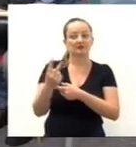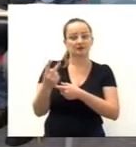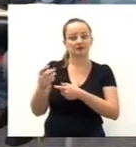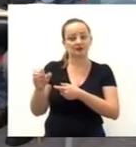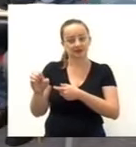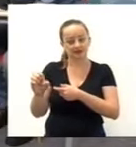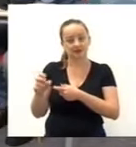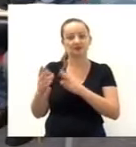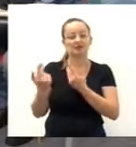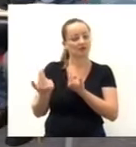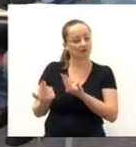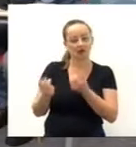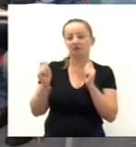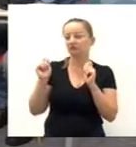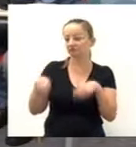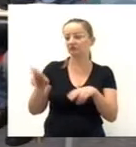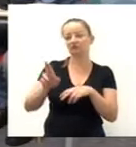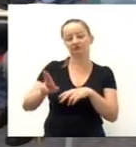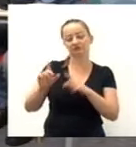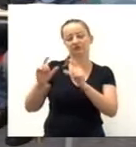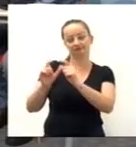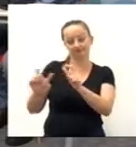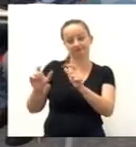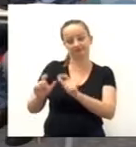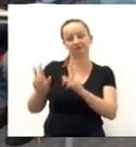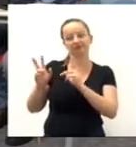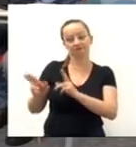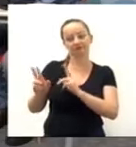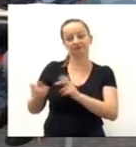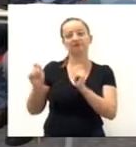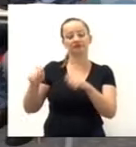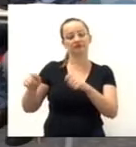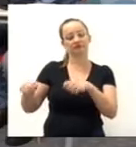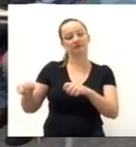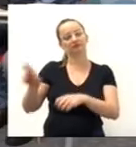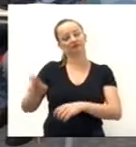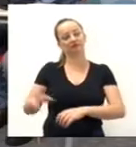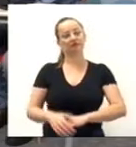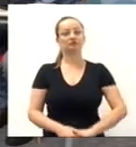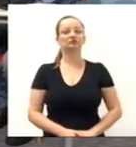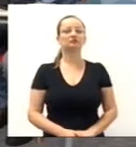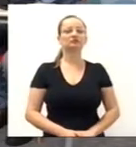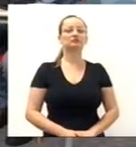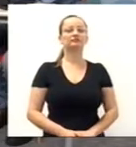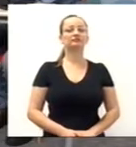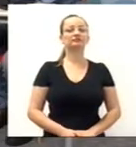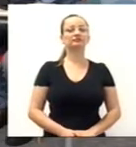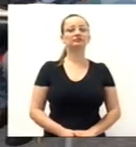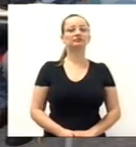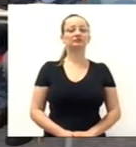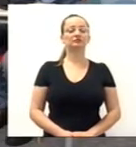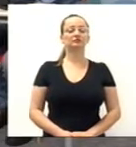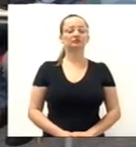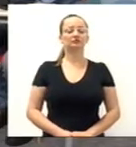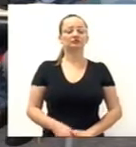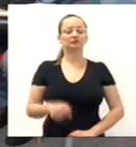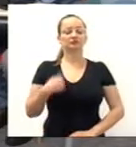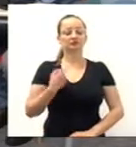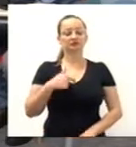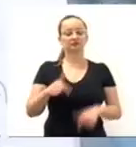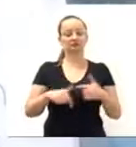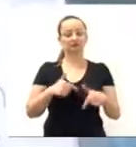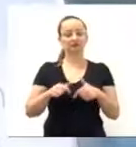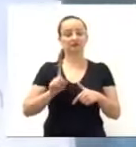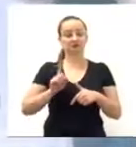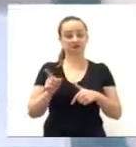mesma coisa. 315? A mesma coisa. Ok? Então, nós vamos estar trabalhando